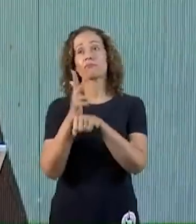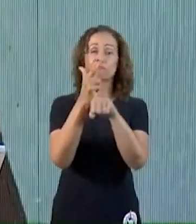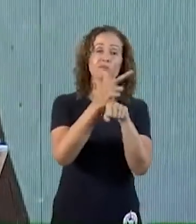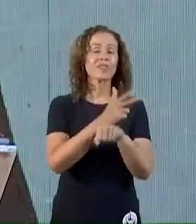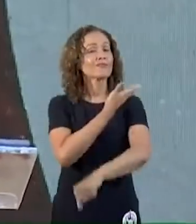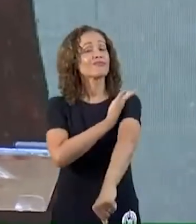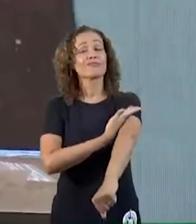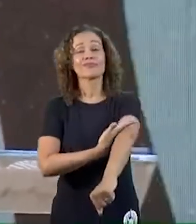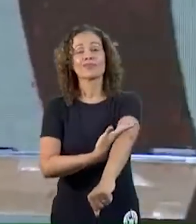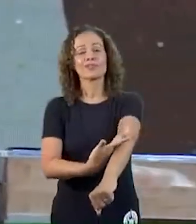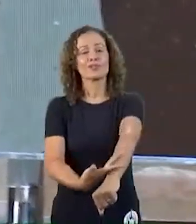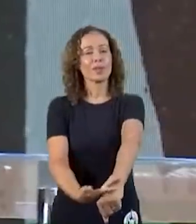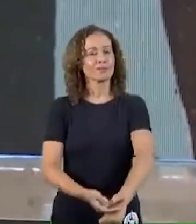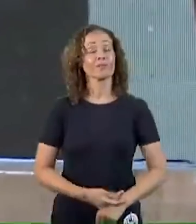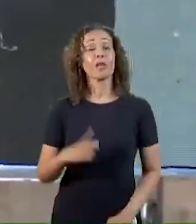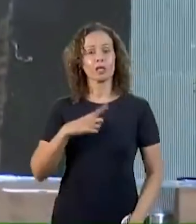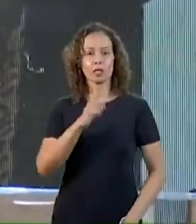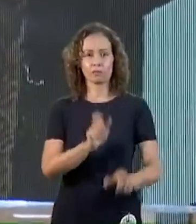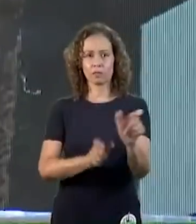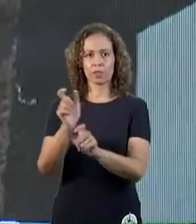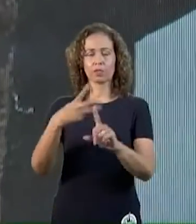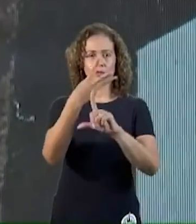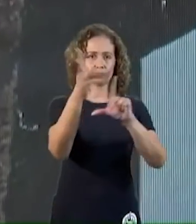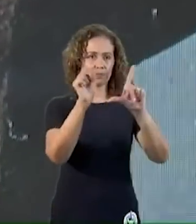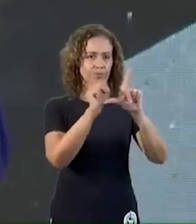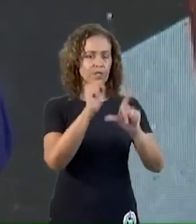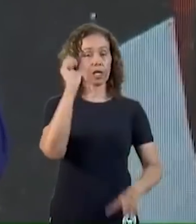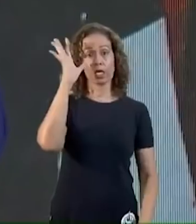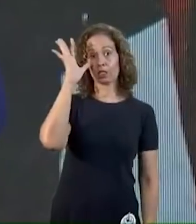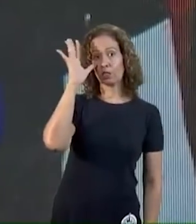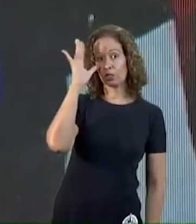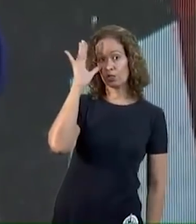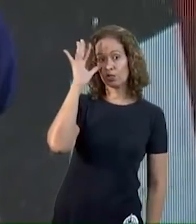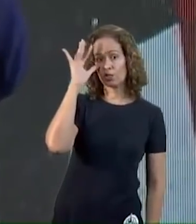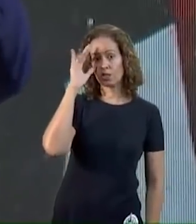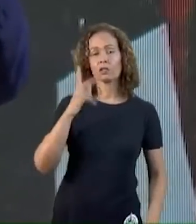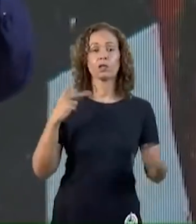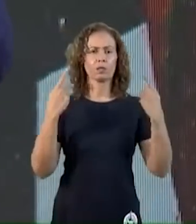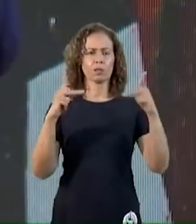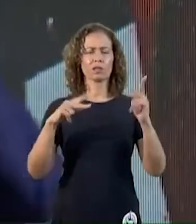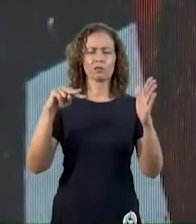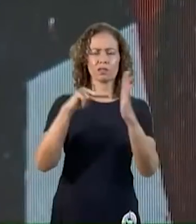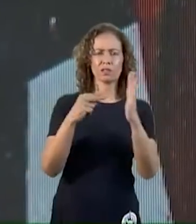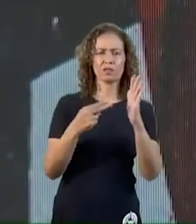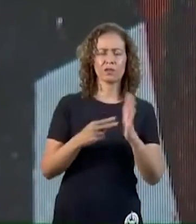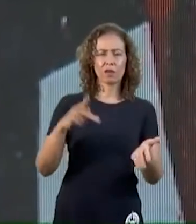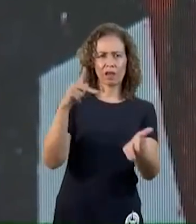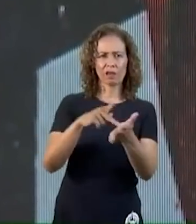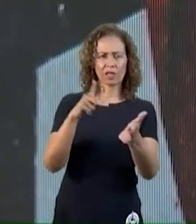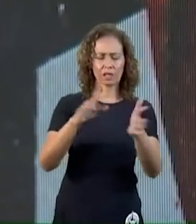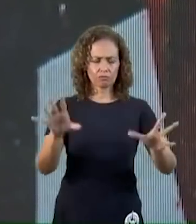povo que está me assistindo aqui pela Rede Super e pelo... Assistir uma pregação não significa que as verdades pregadas entraram em